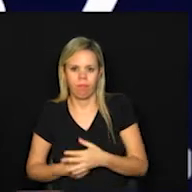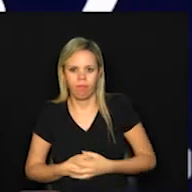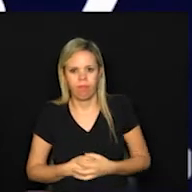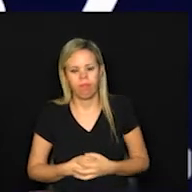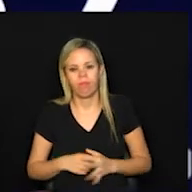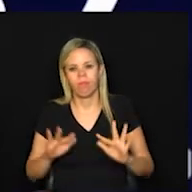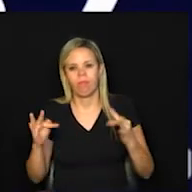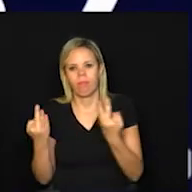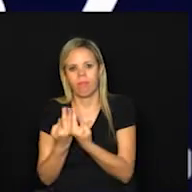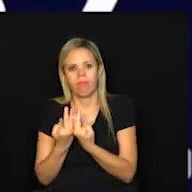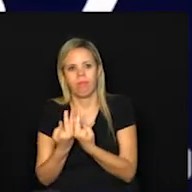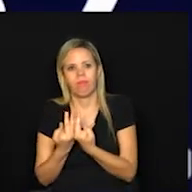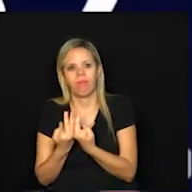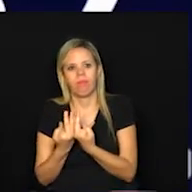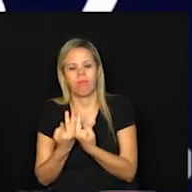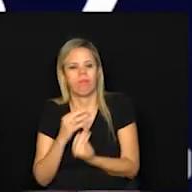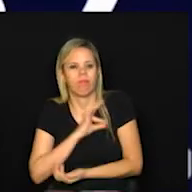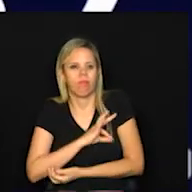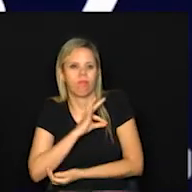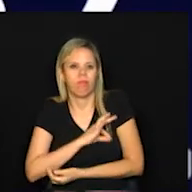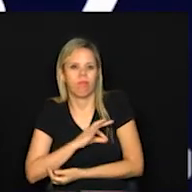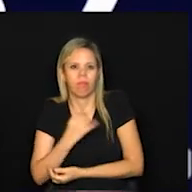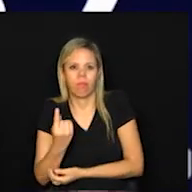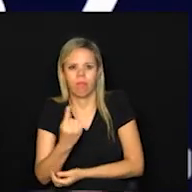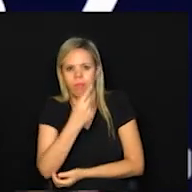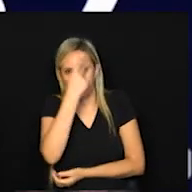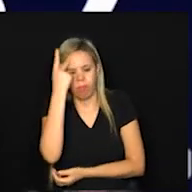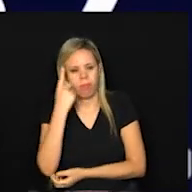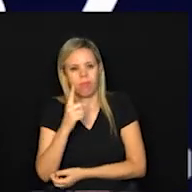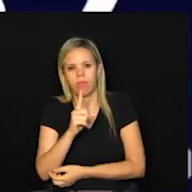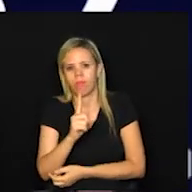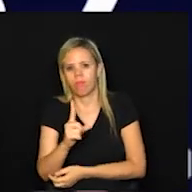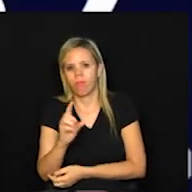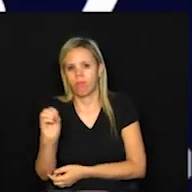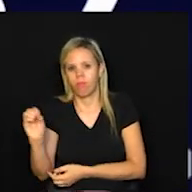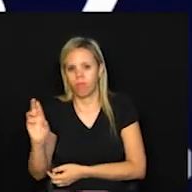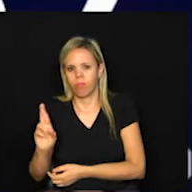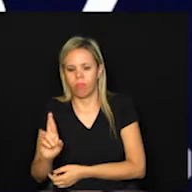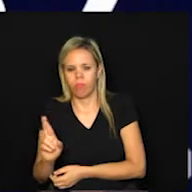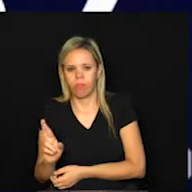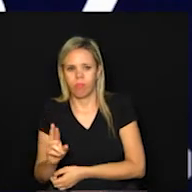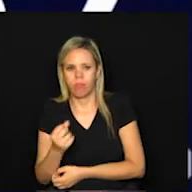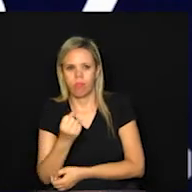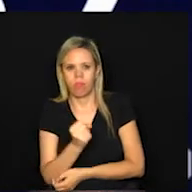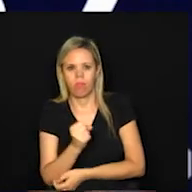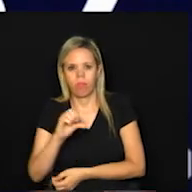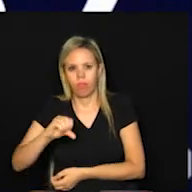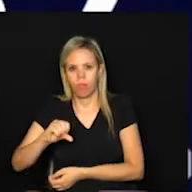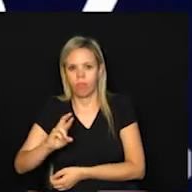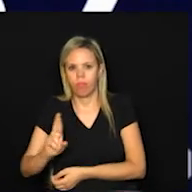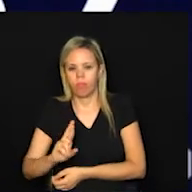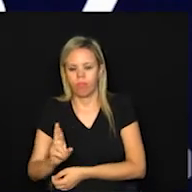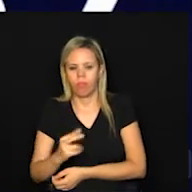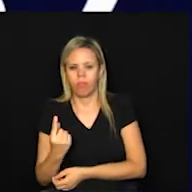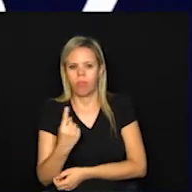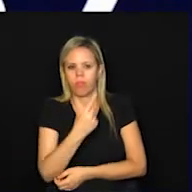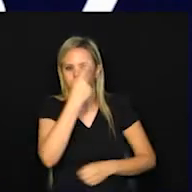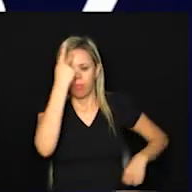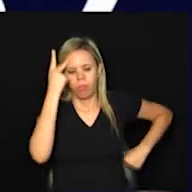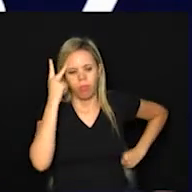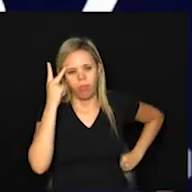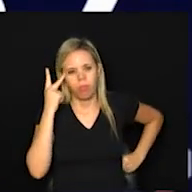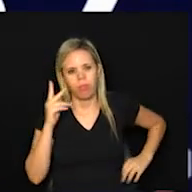São famílias com renda por pessoa de menos de R$100, são R$89 por pessoa